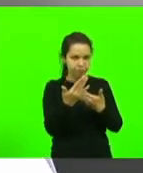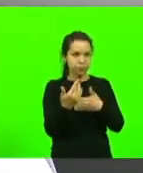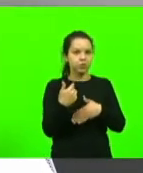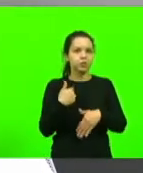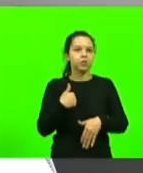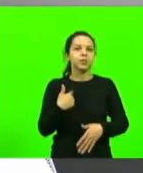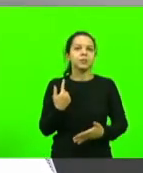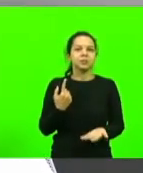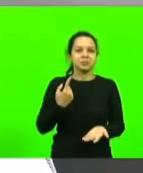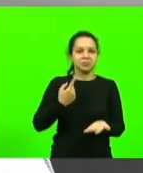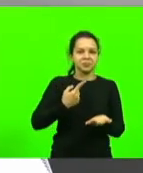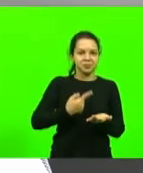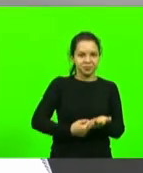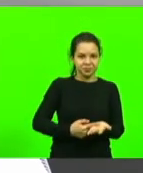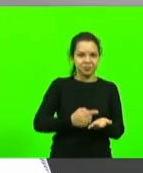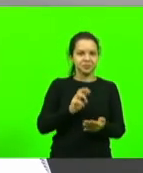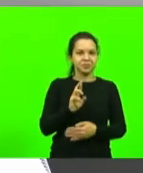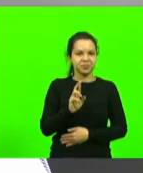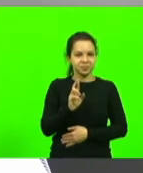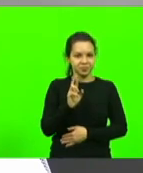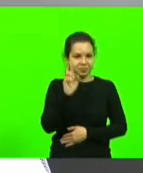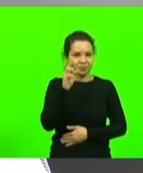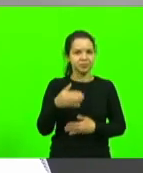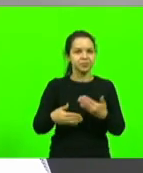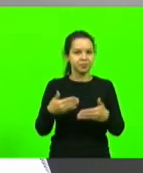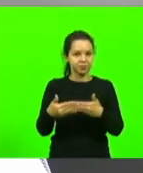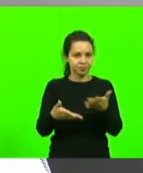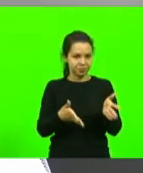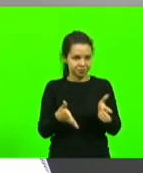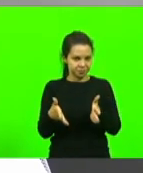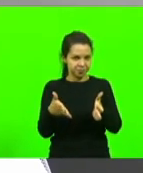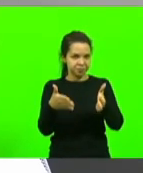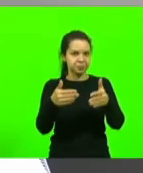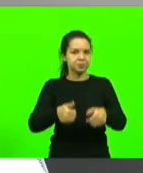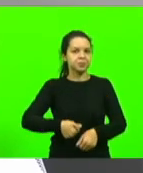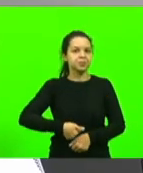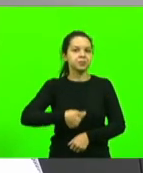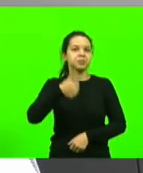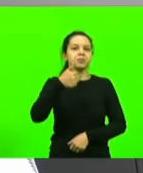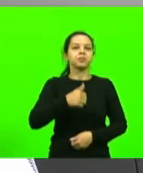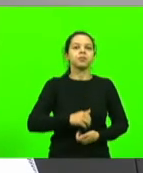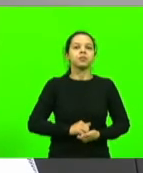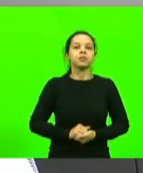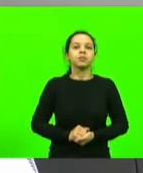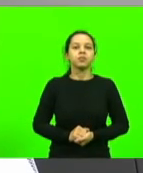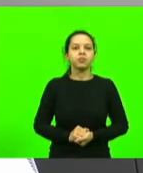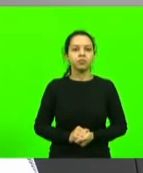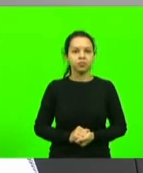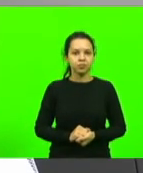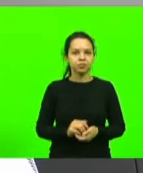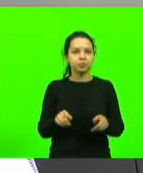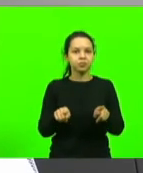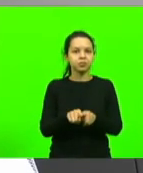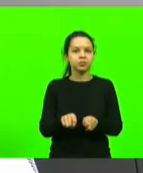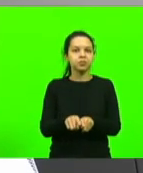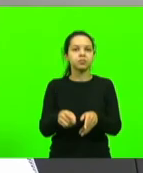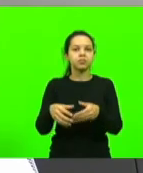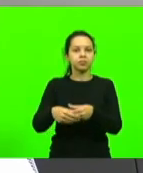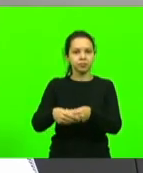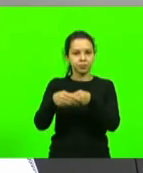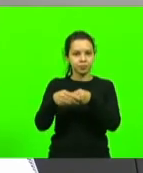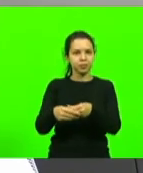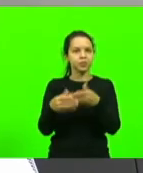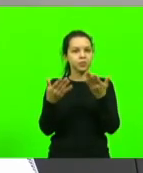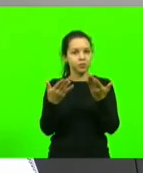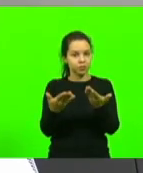comprometo a conduzir da melhor forma possível esta audiência e quero já é além de cumprimentá-lo cumprimentar